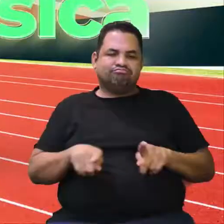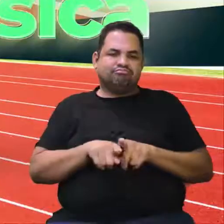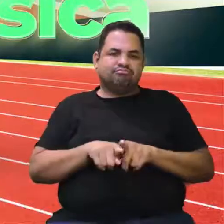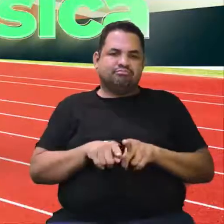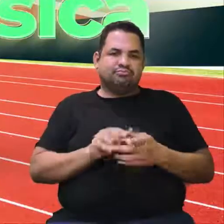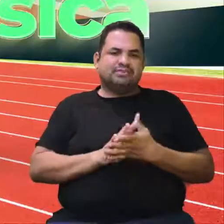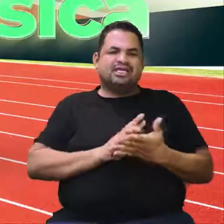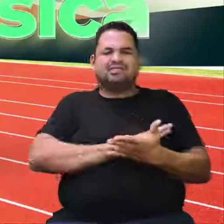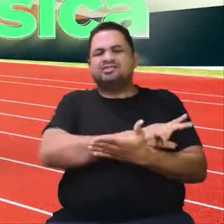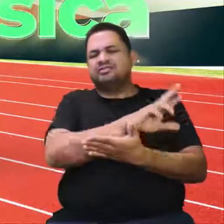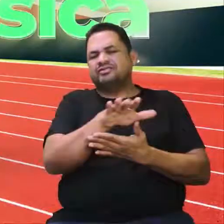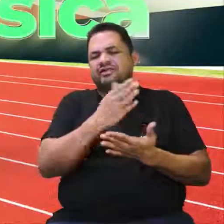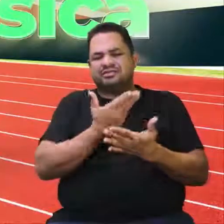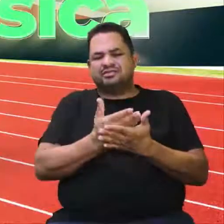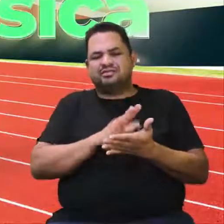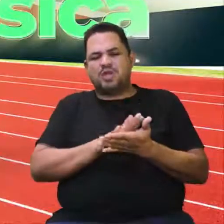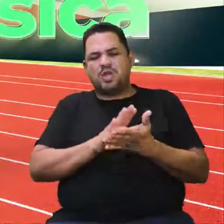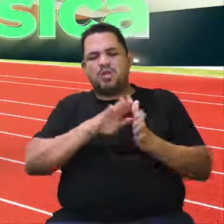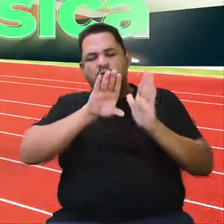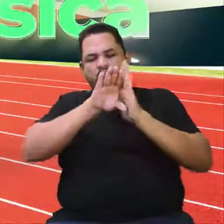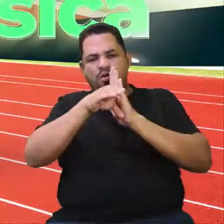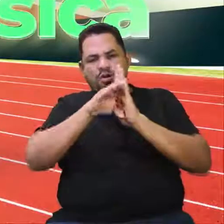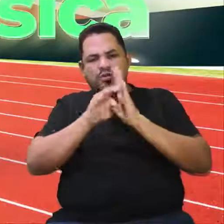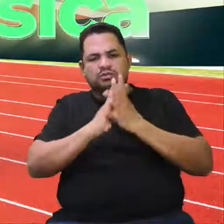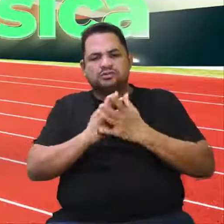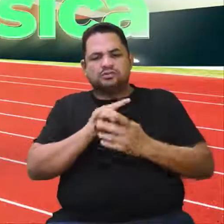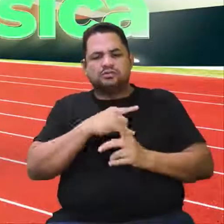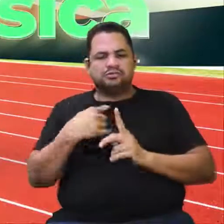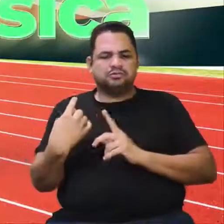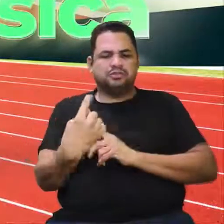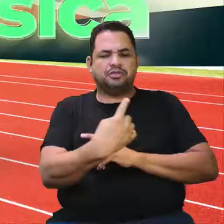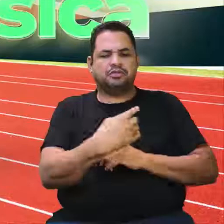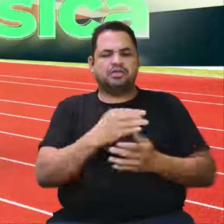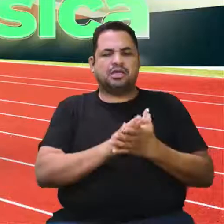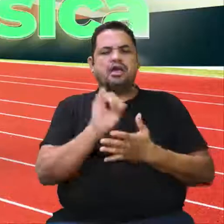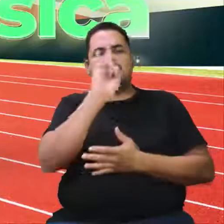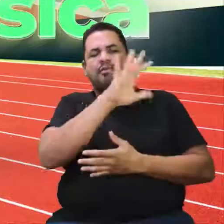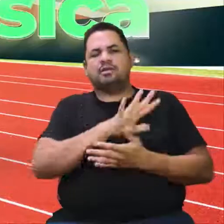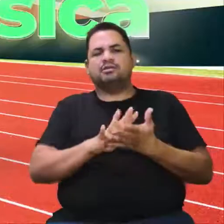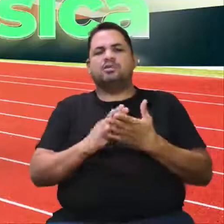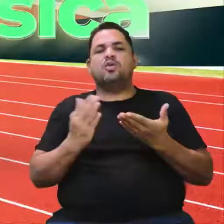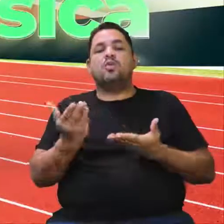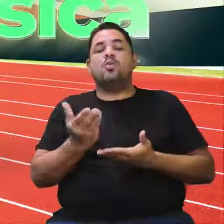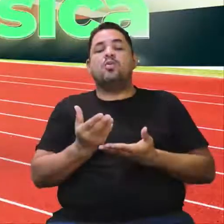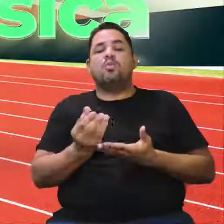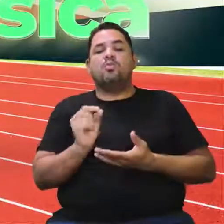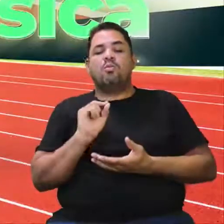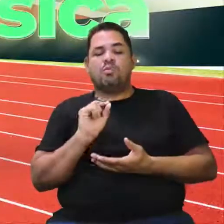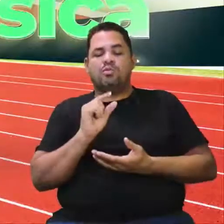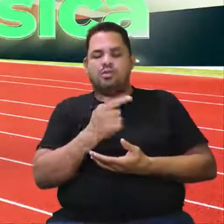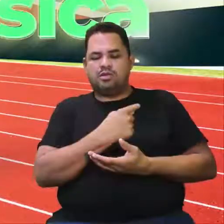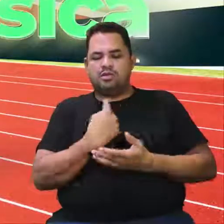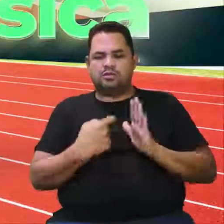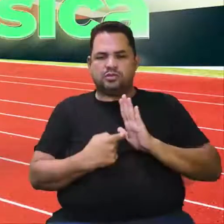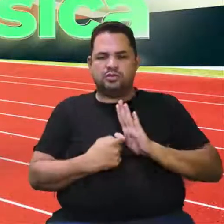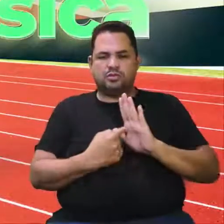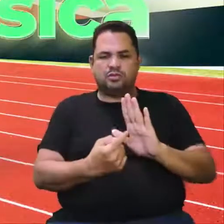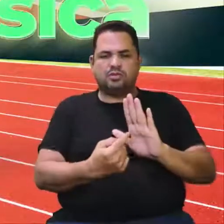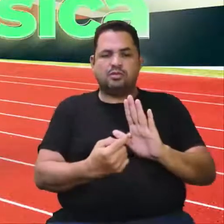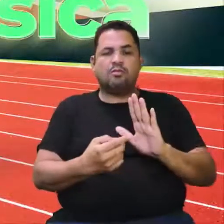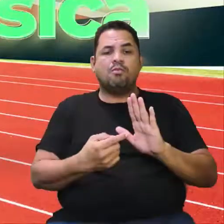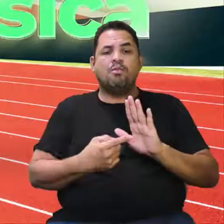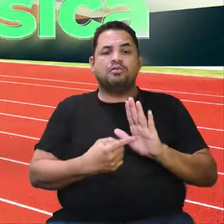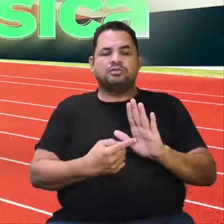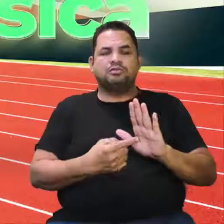muitas interpretações conceituais em torno da imagem. O que a gente está trazendo aqui para vocês é o sentido